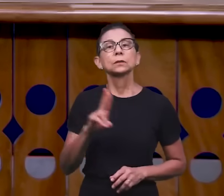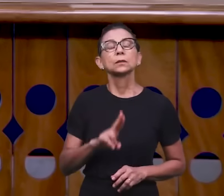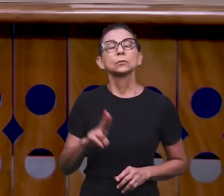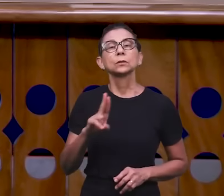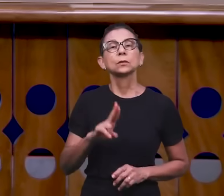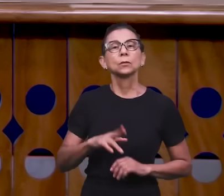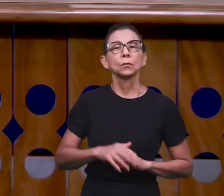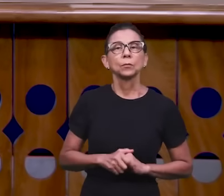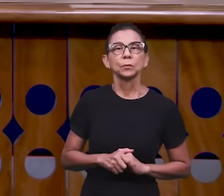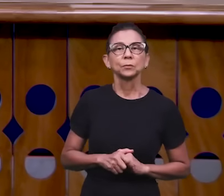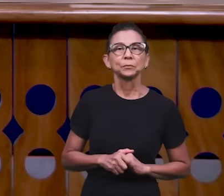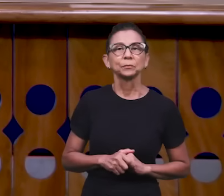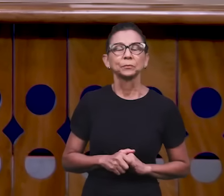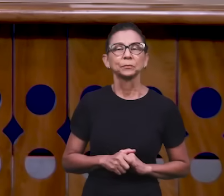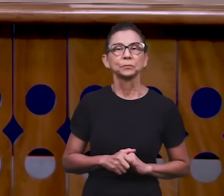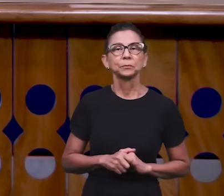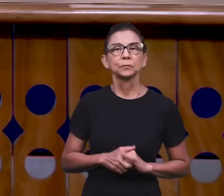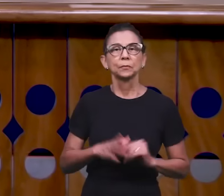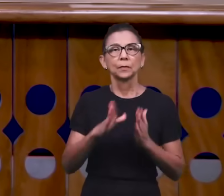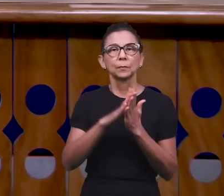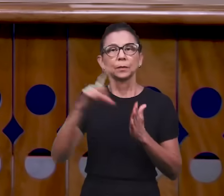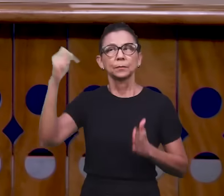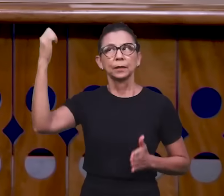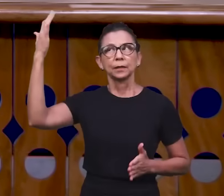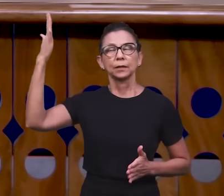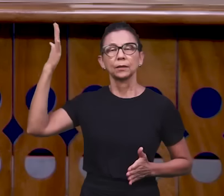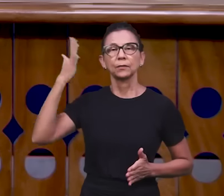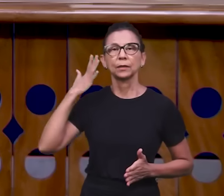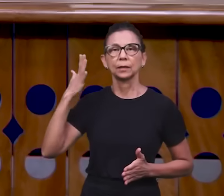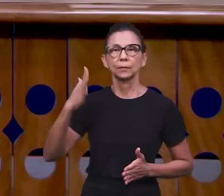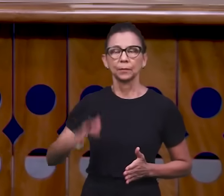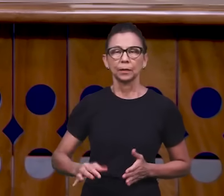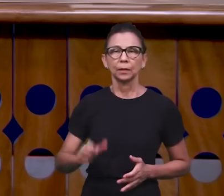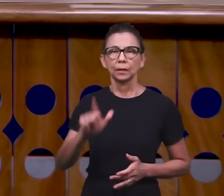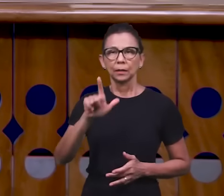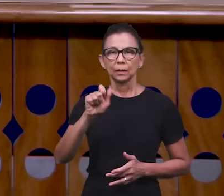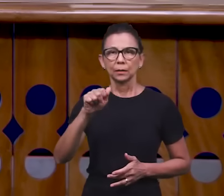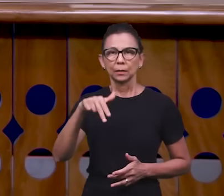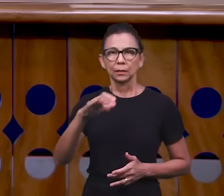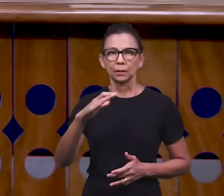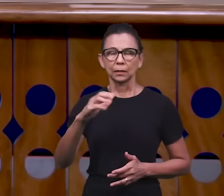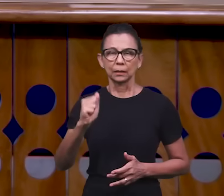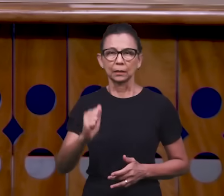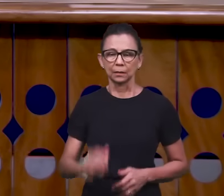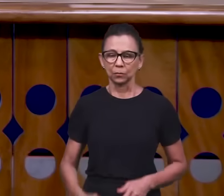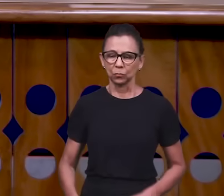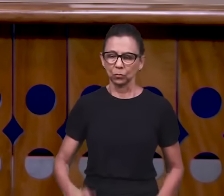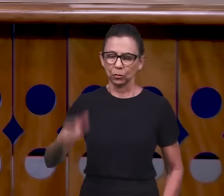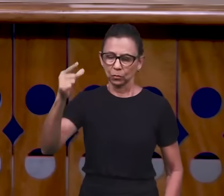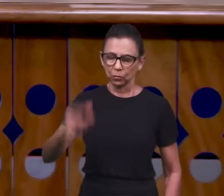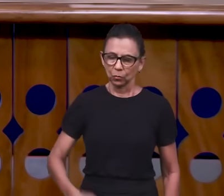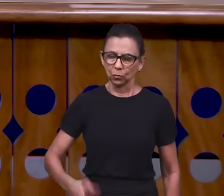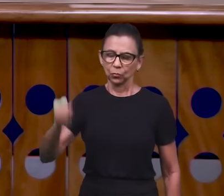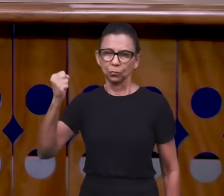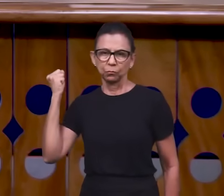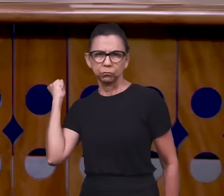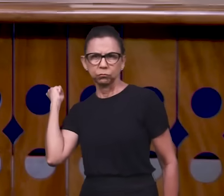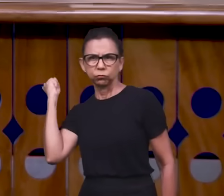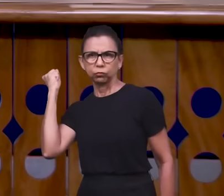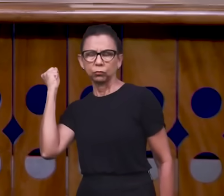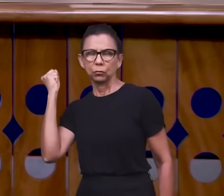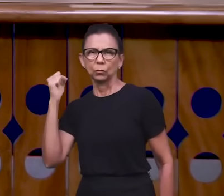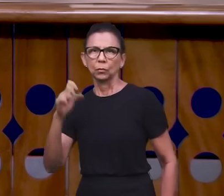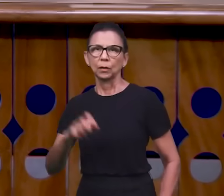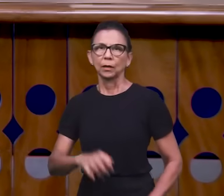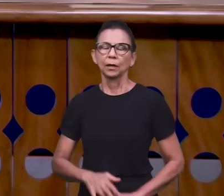revelada. Mas a lança é para lutar à distância, ou seja, ela ultrapassa a carne, ou seja, é para discernir os pensamentos